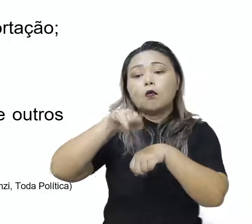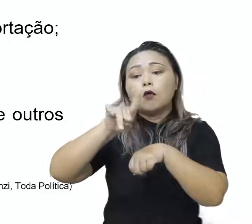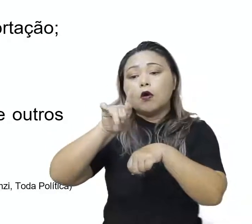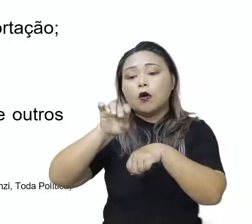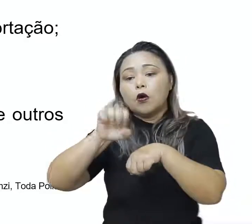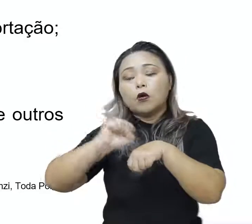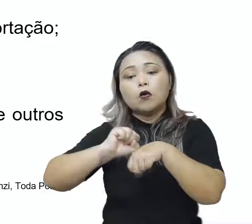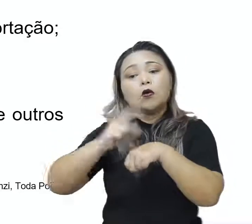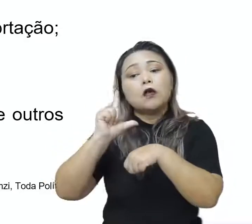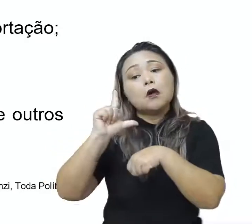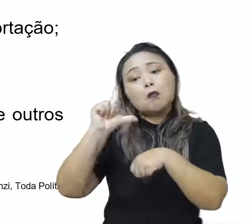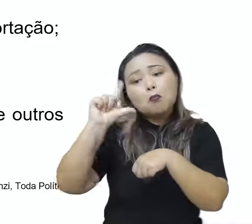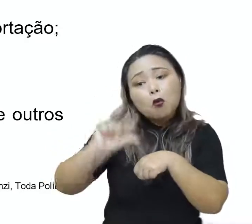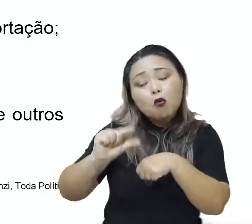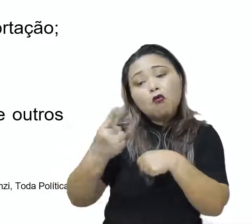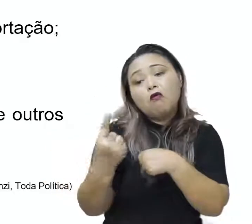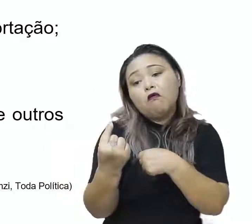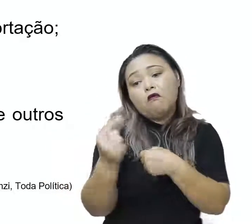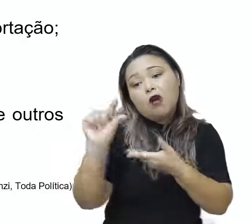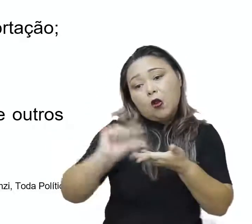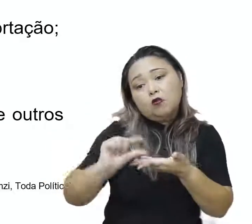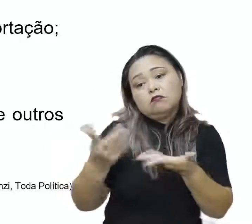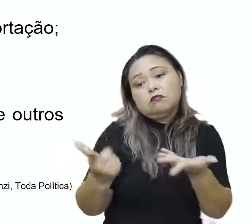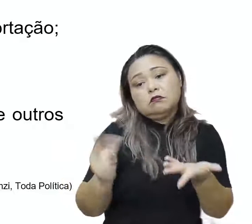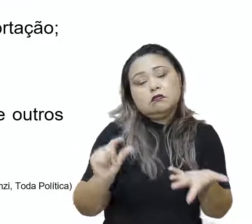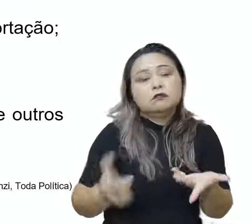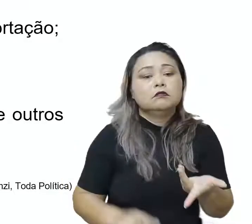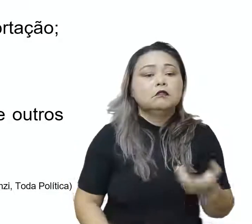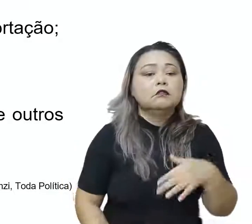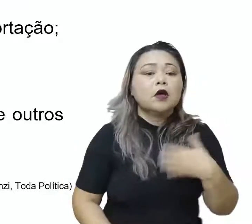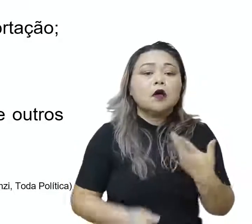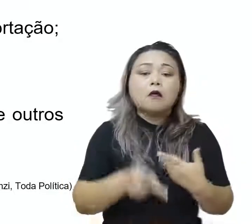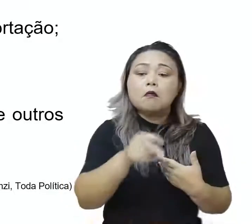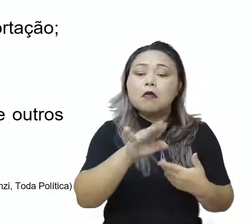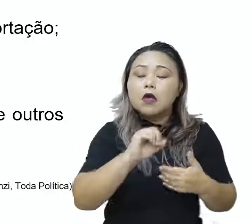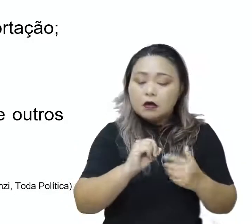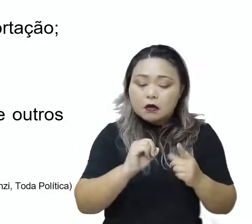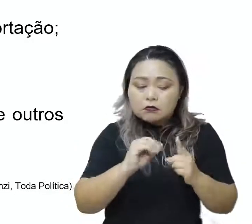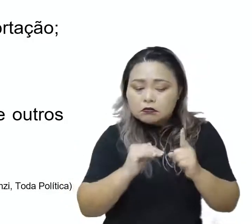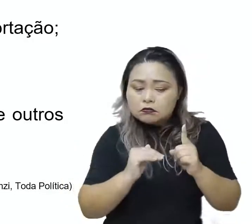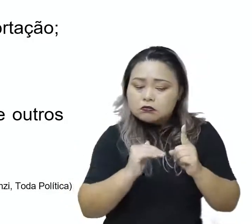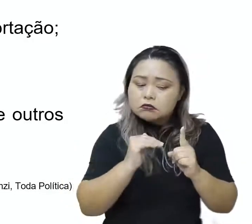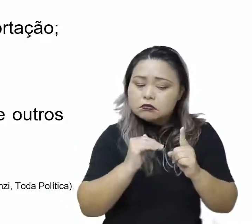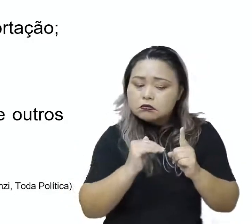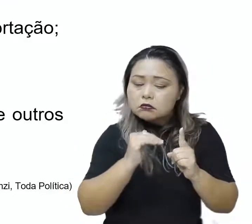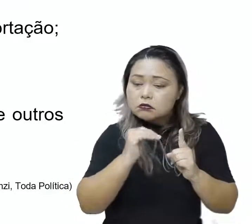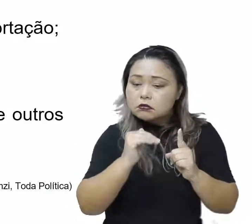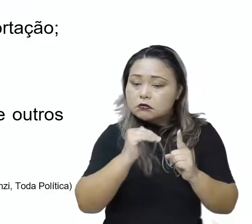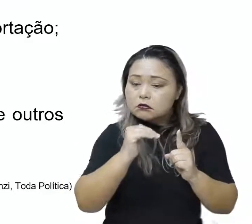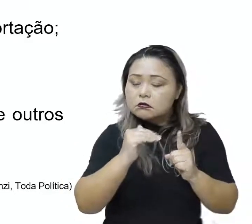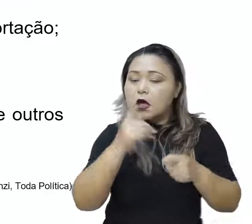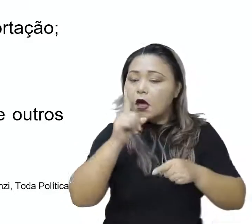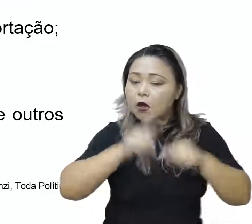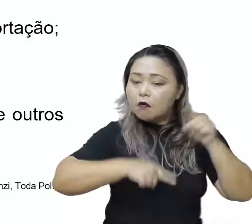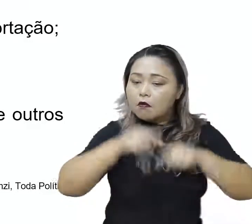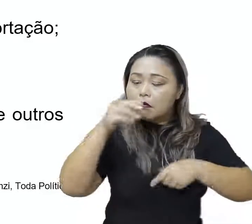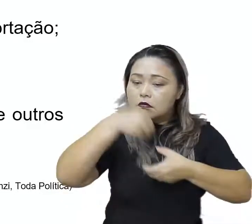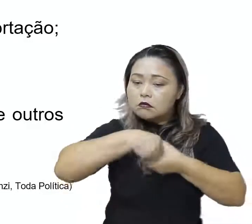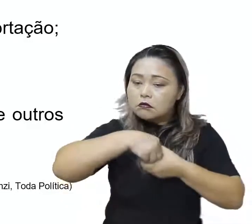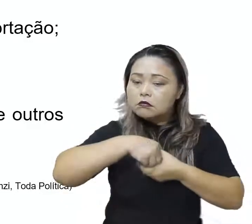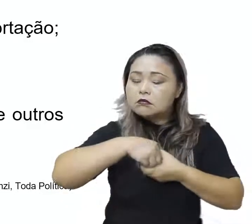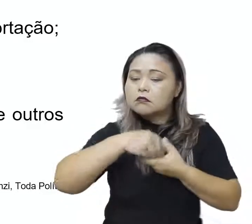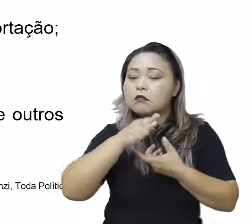tem pouco valor agregado. PIB em crescimento, sim. Aí o produto interno bruto está